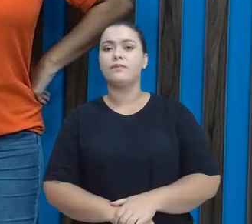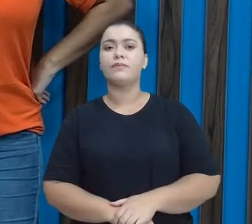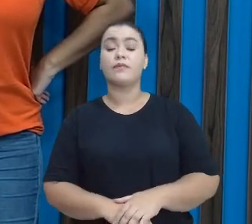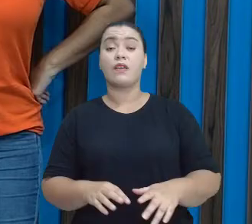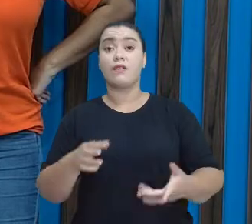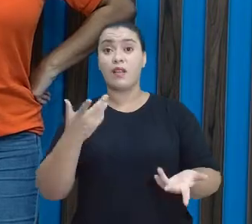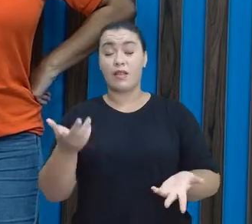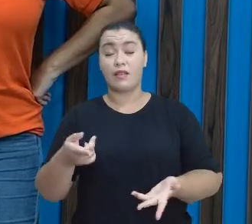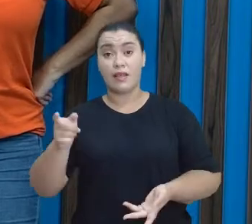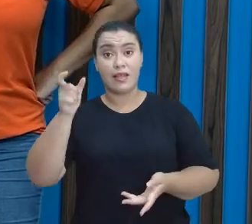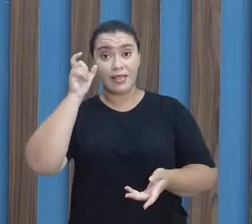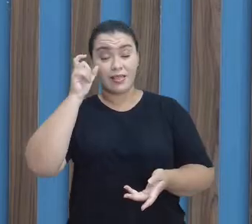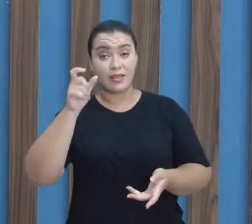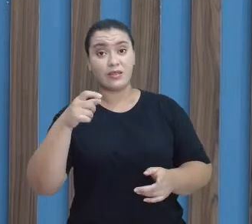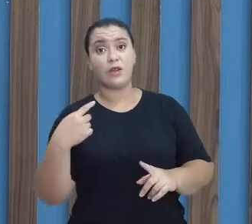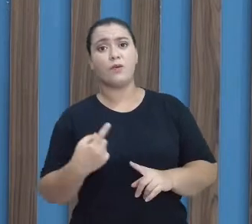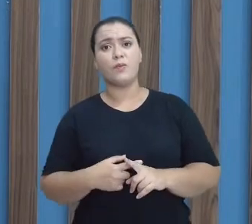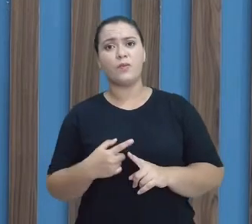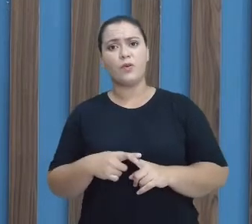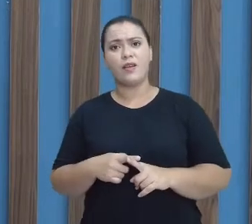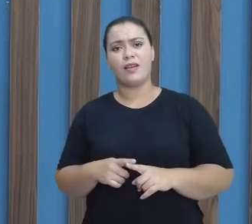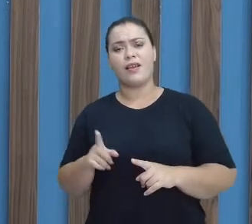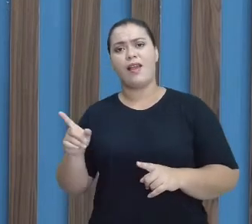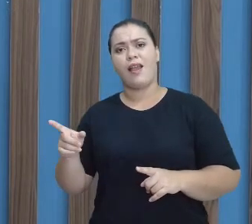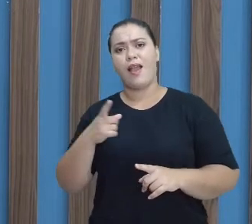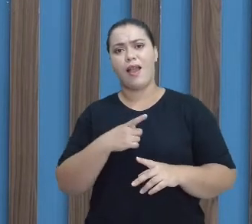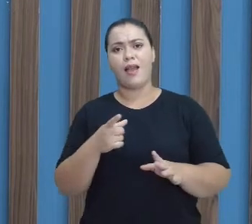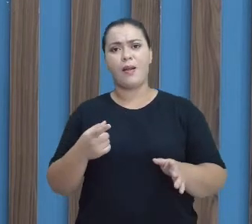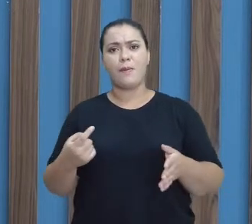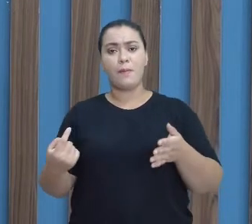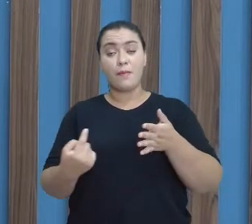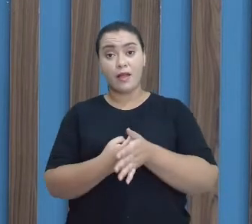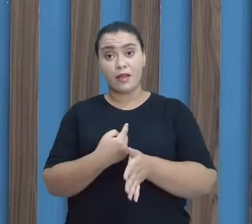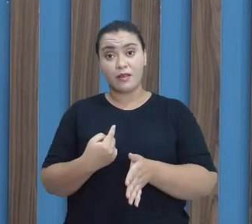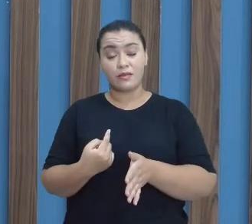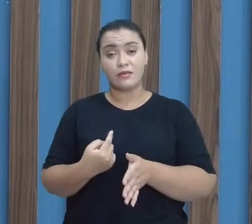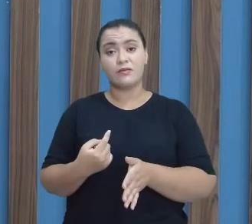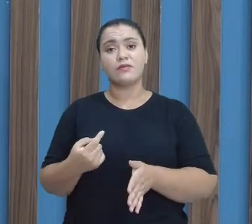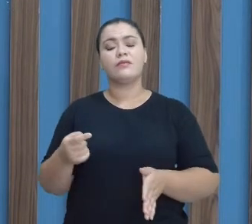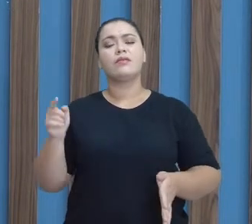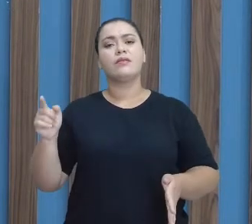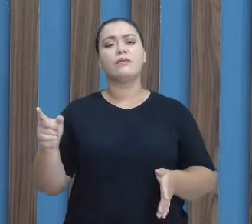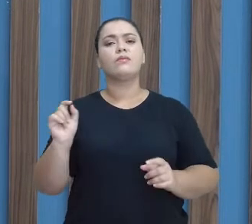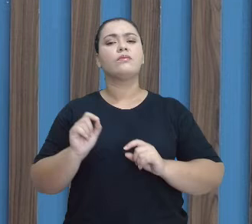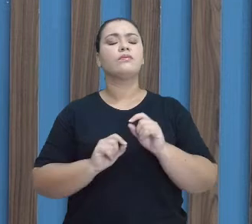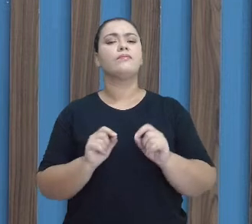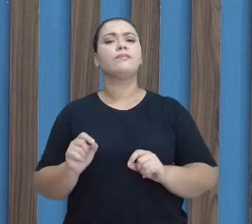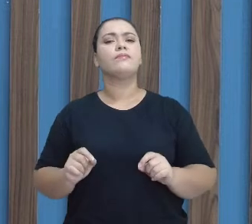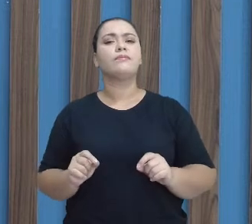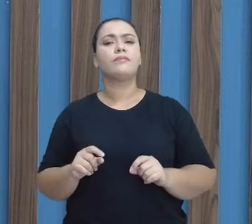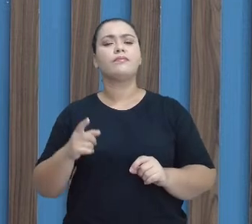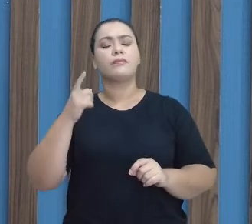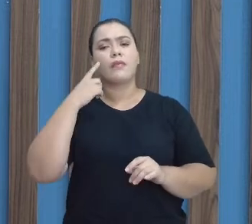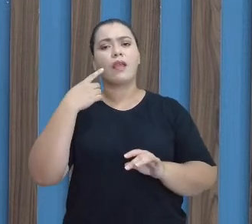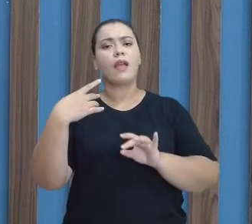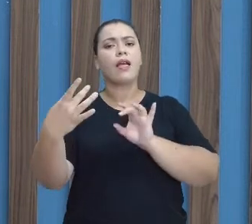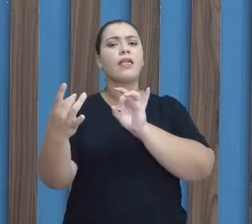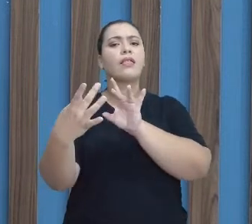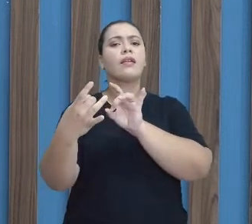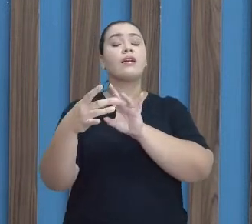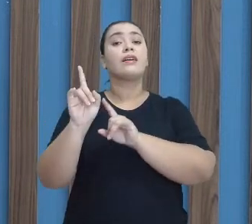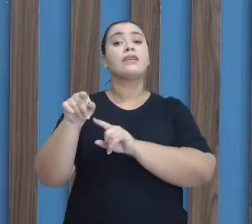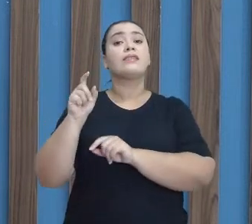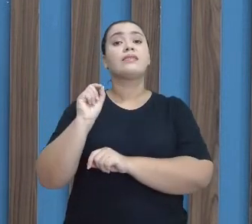bem interessante, né? Porque essas perguntas, elas nos dão esse feedback se